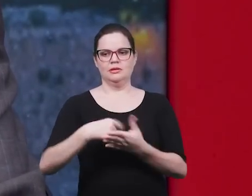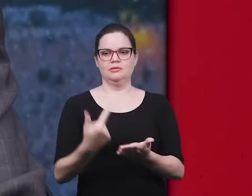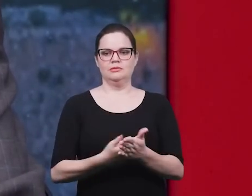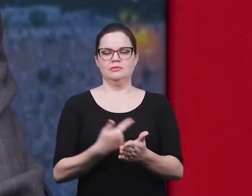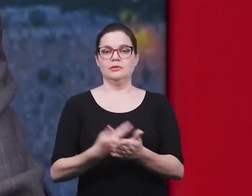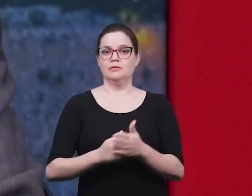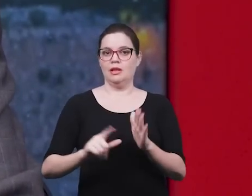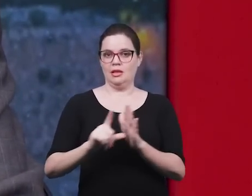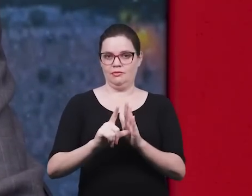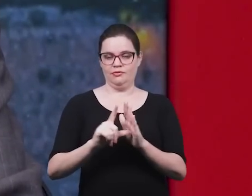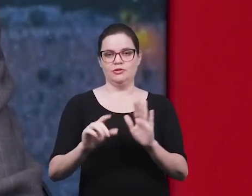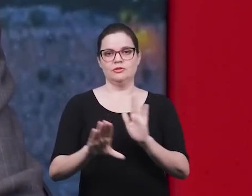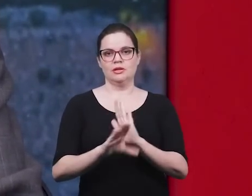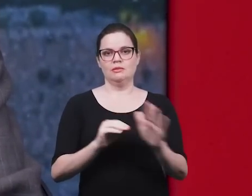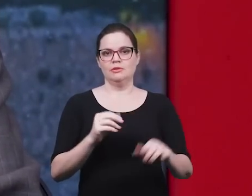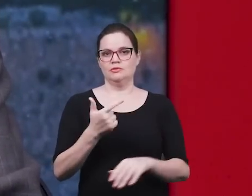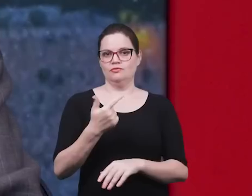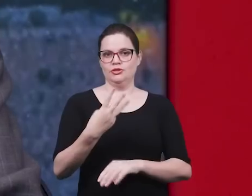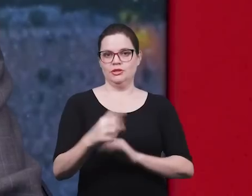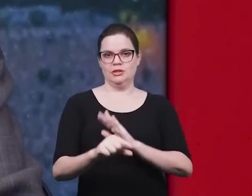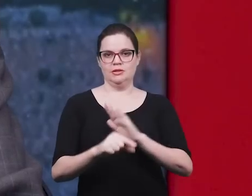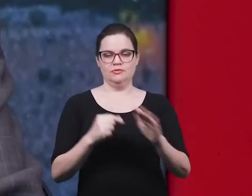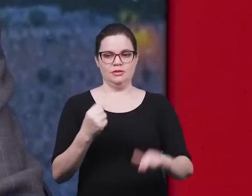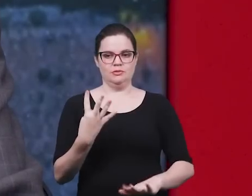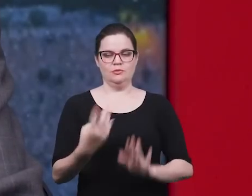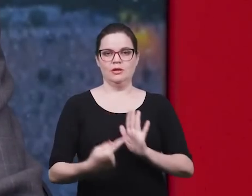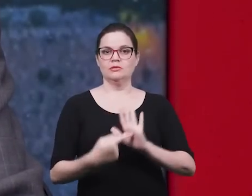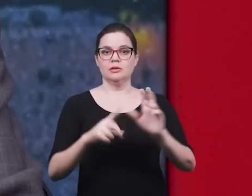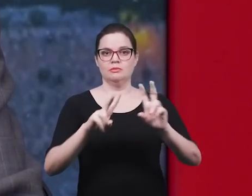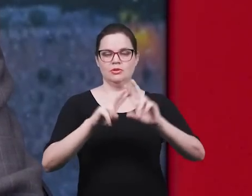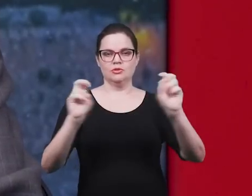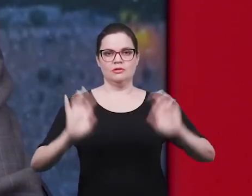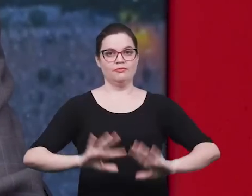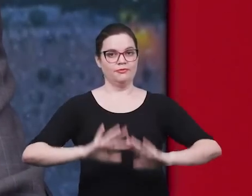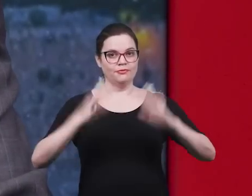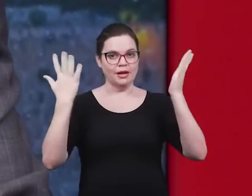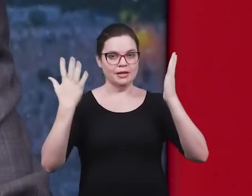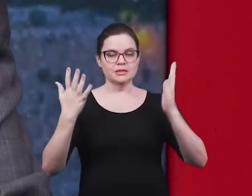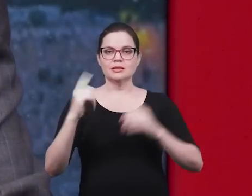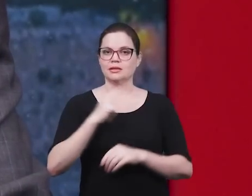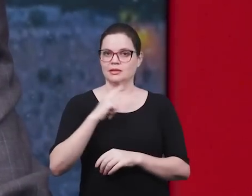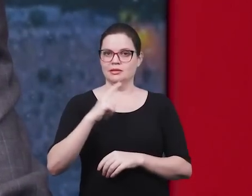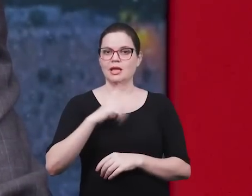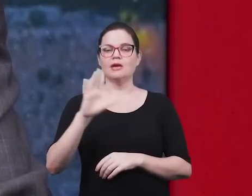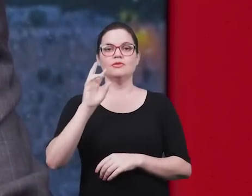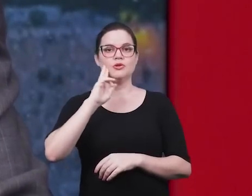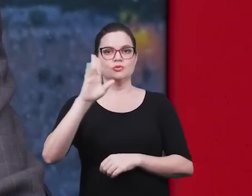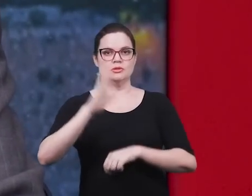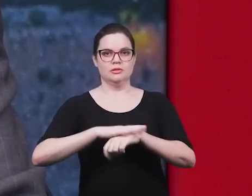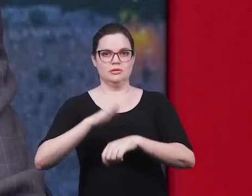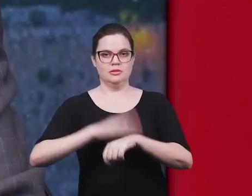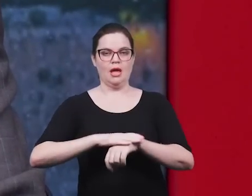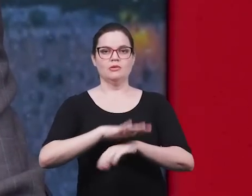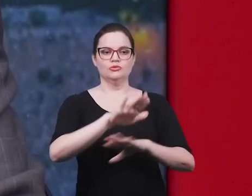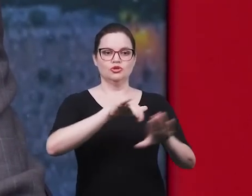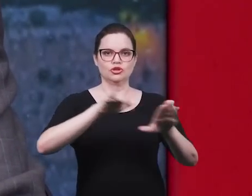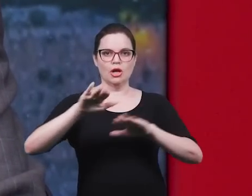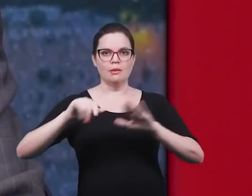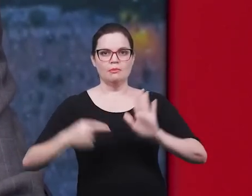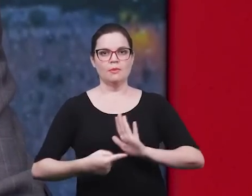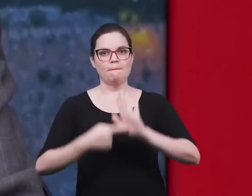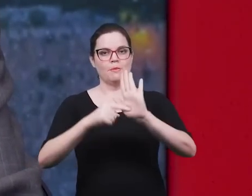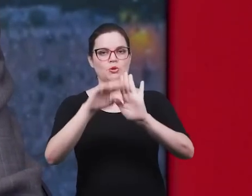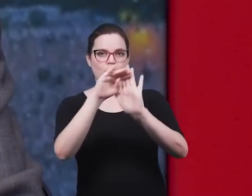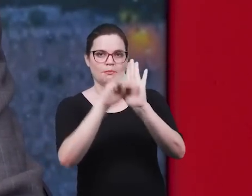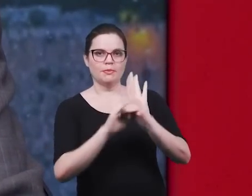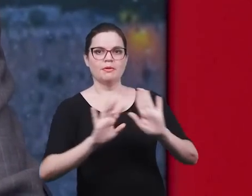capítulo 23, verso 4, que é o texto que fala das festas que foram convocadas pelo Senhor, que foram definidas pelo